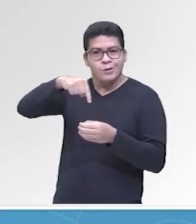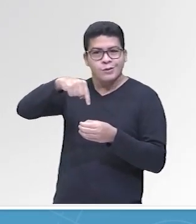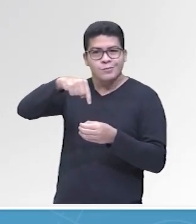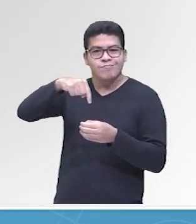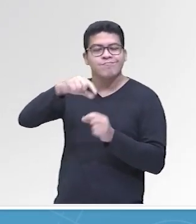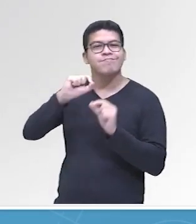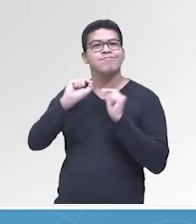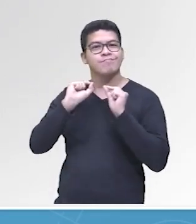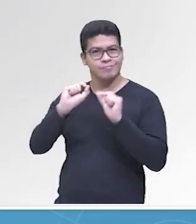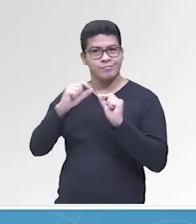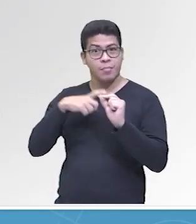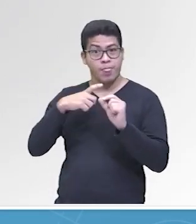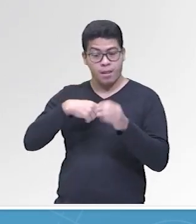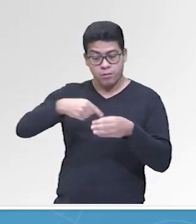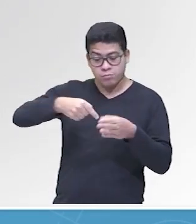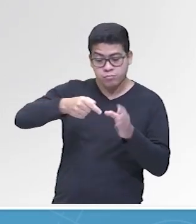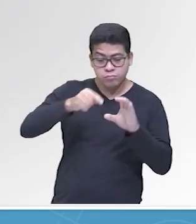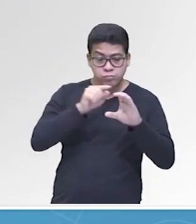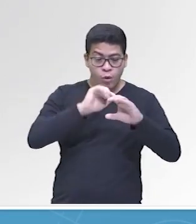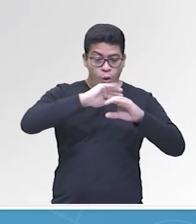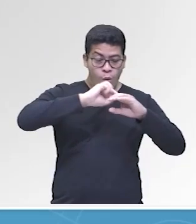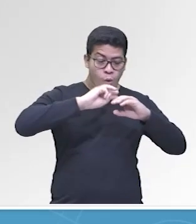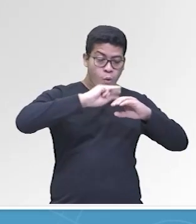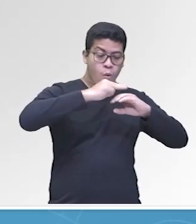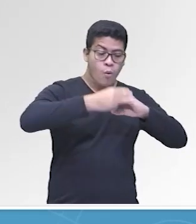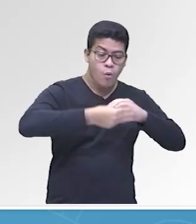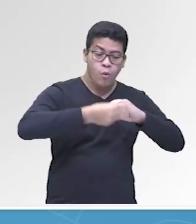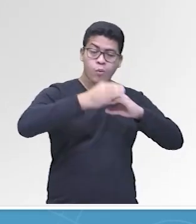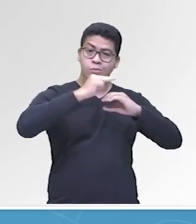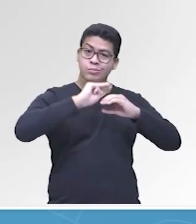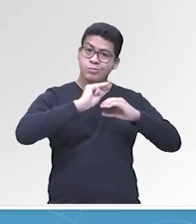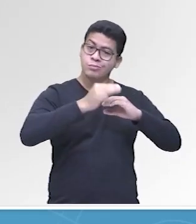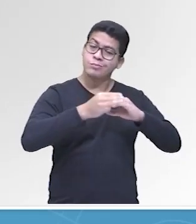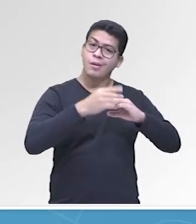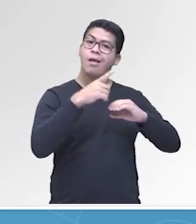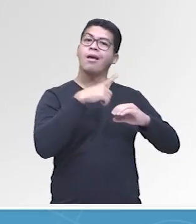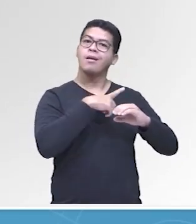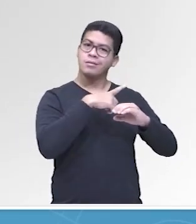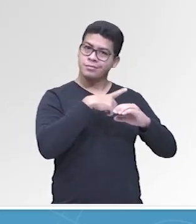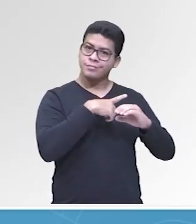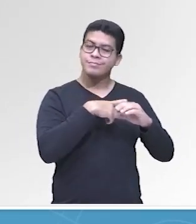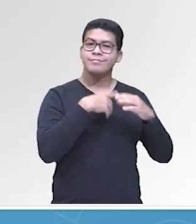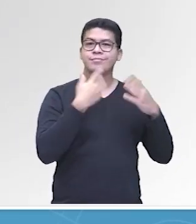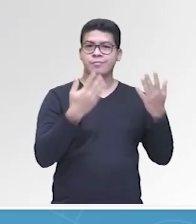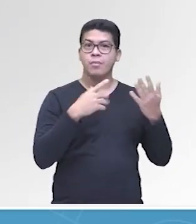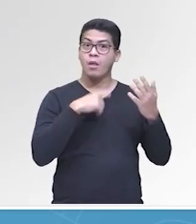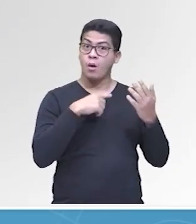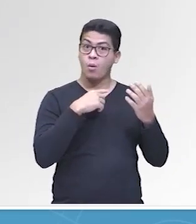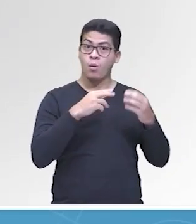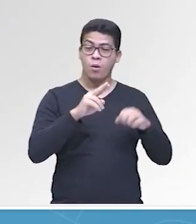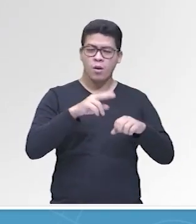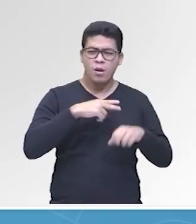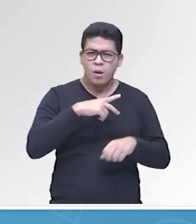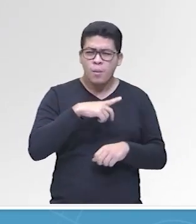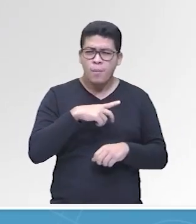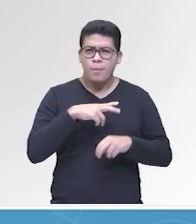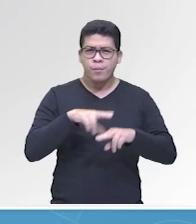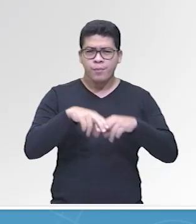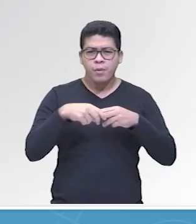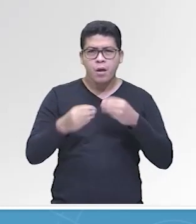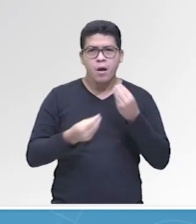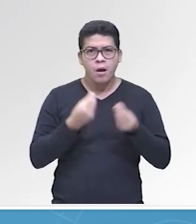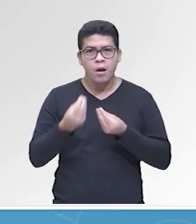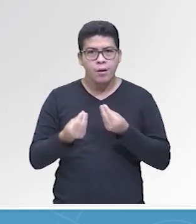que circula o núcleo e deixa ele bem visível na célula. Então, essas células que possuem esse núcleo